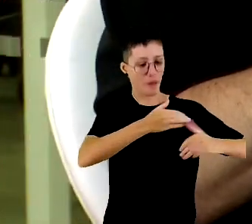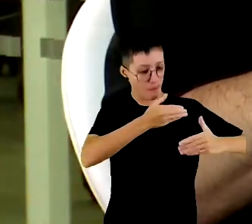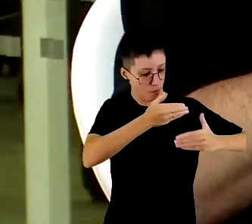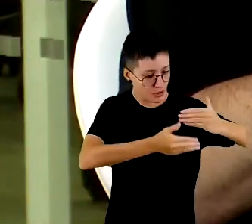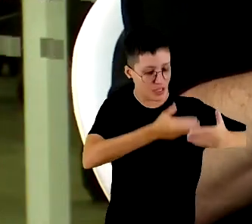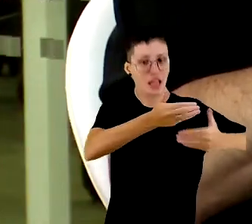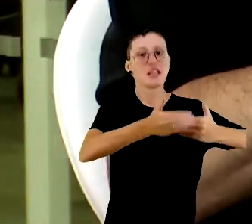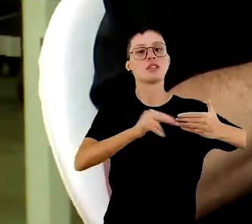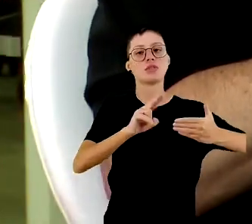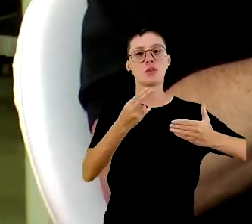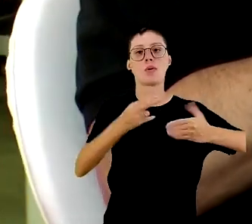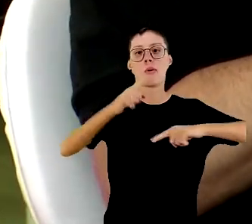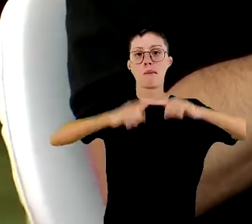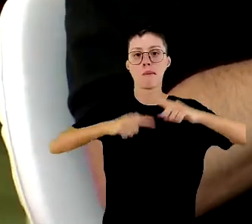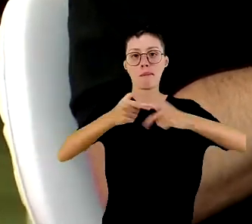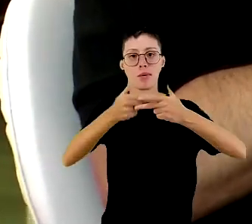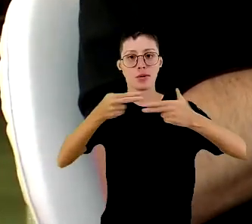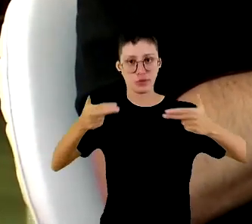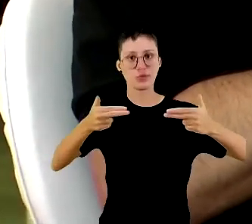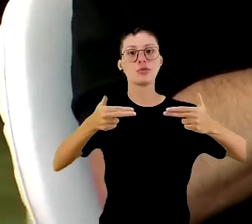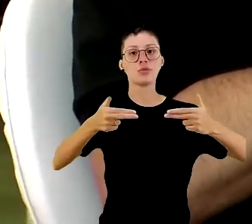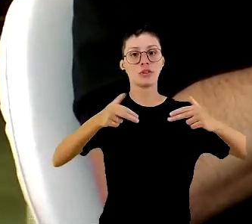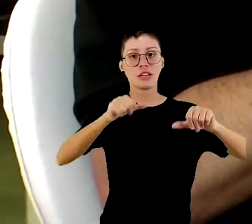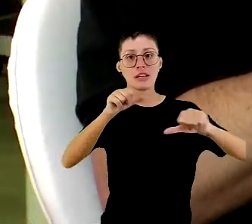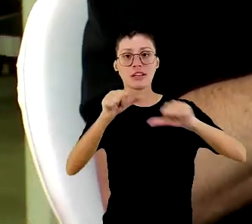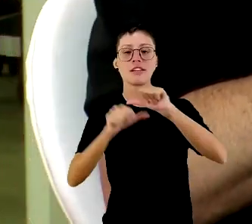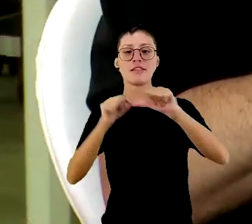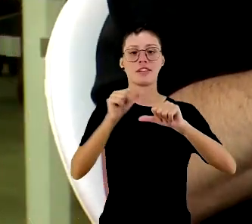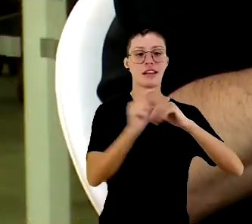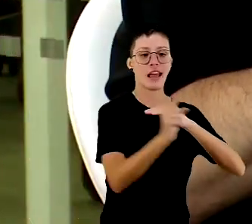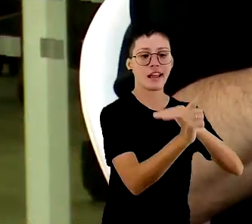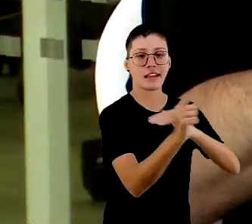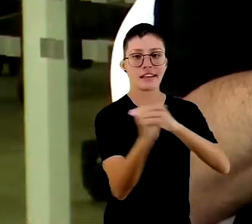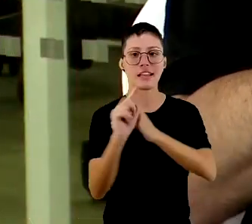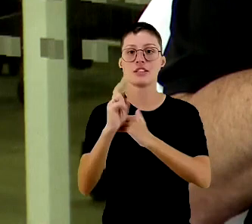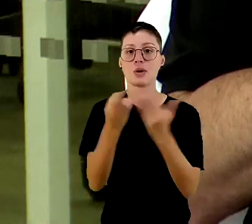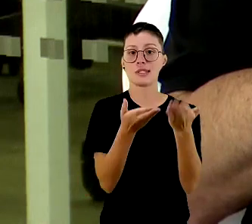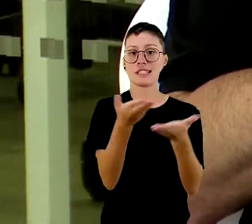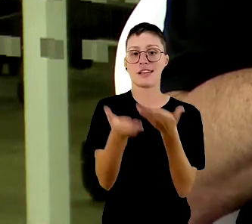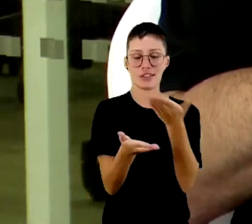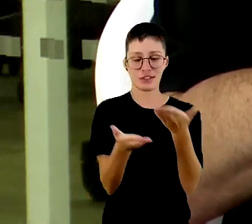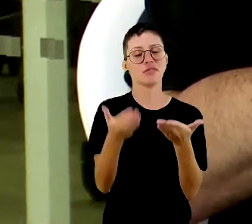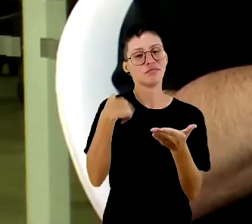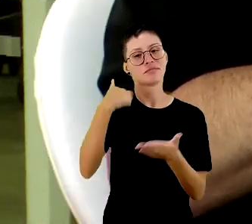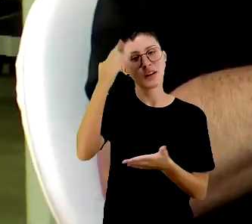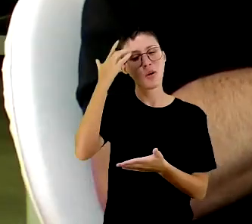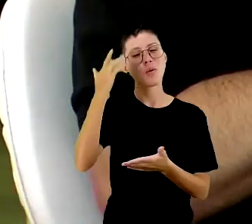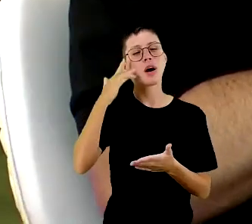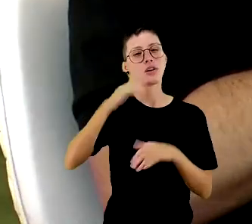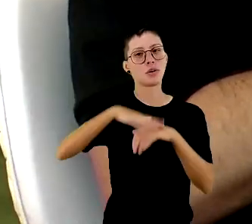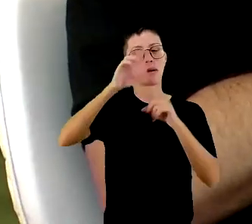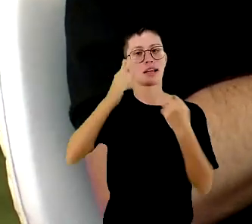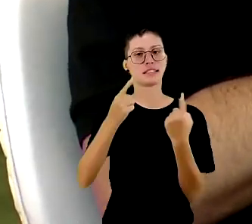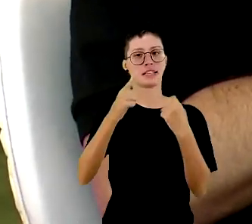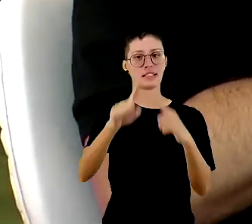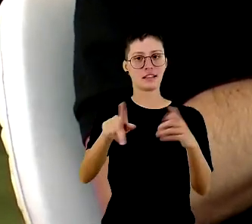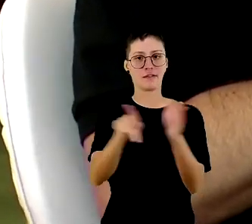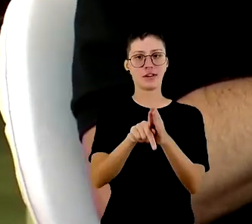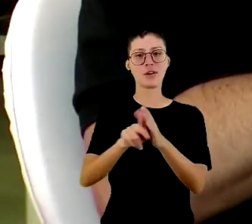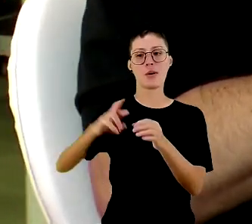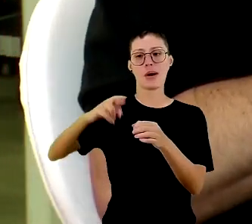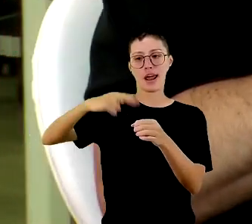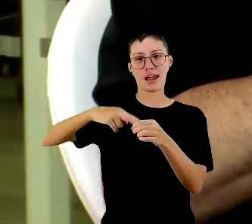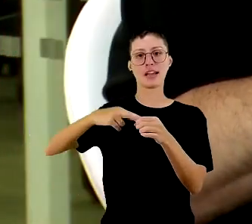de produtos, e uma empresa de clientes e uma empresa de serviços. Eu acho que esse é o grande desafio da Raizen